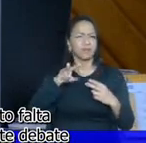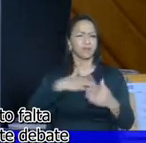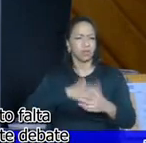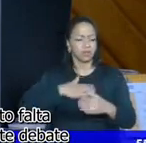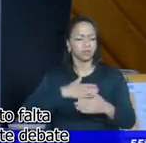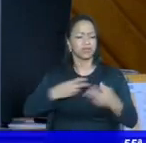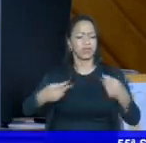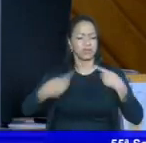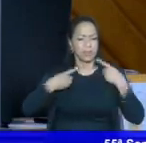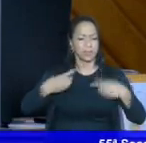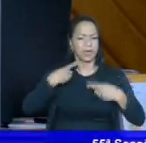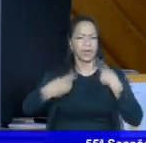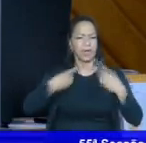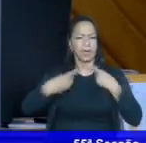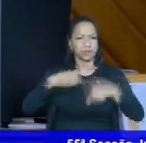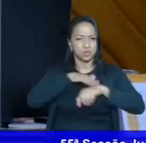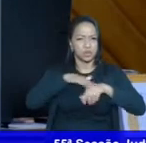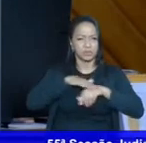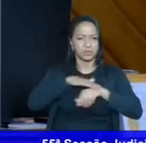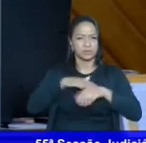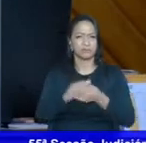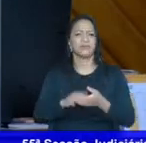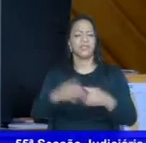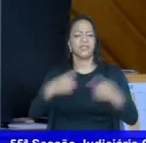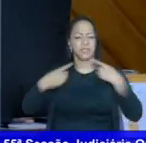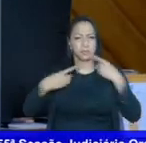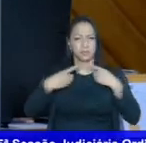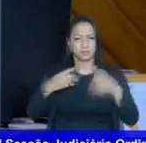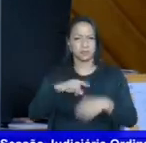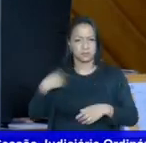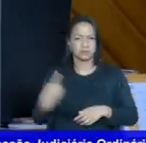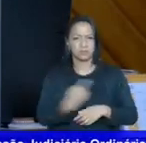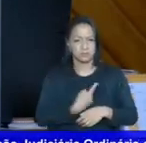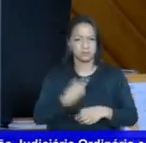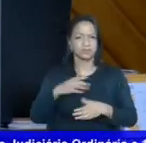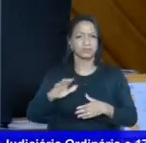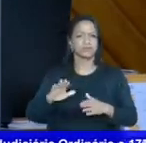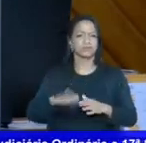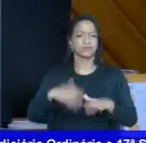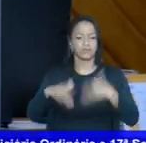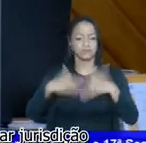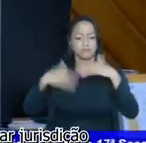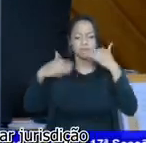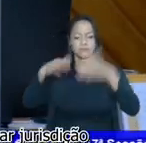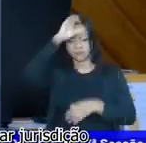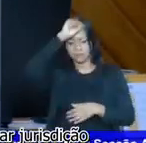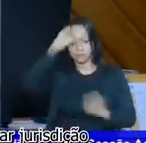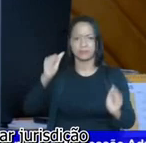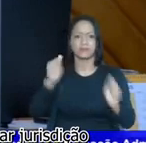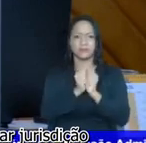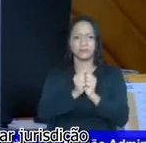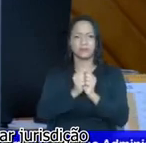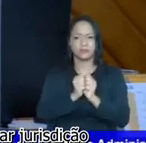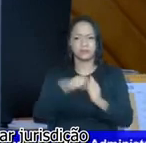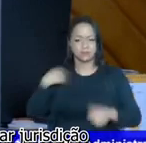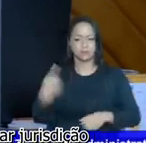gente debate, e ao debater, a gente evolui nas teses, a gente aprende junto,